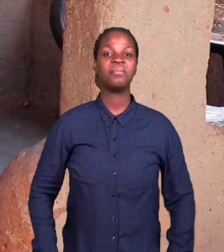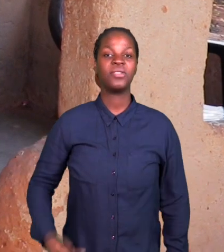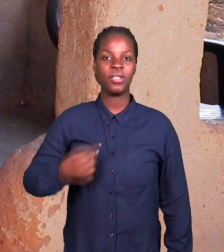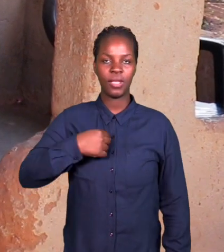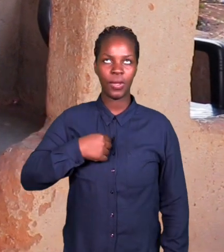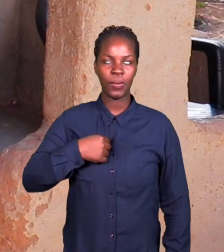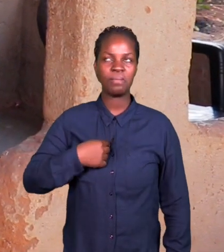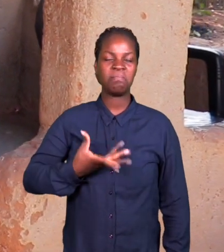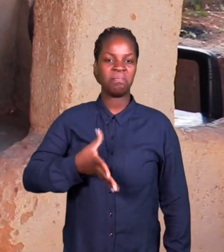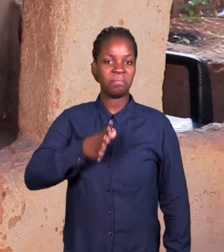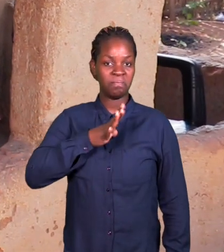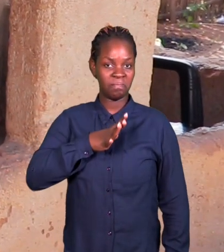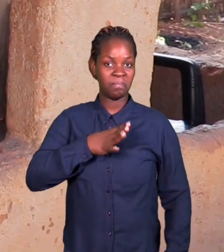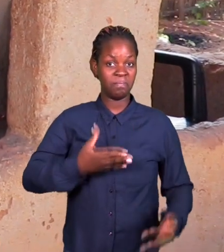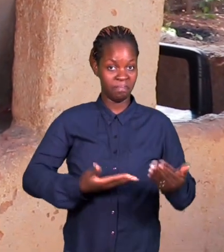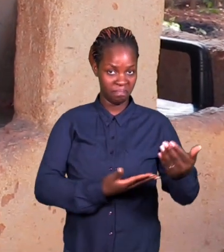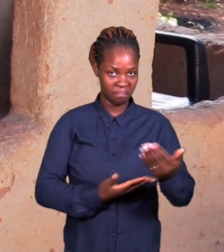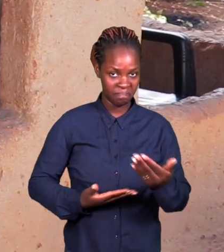dei bebê leite,